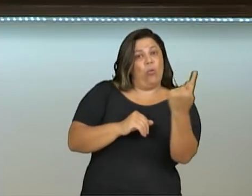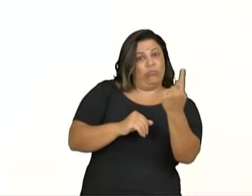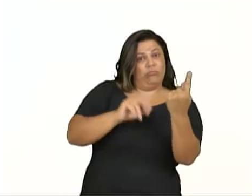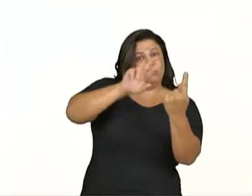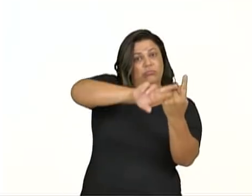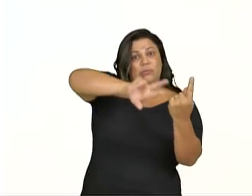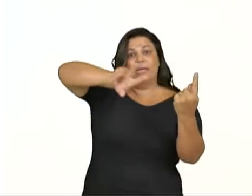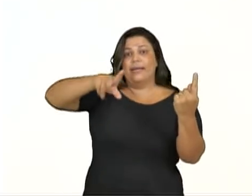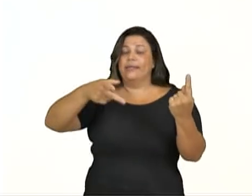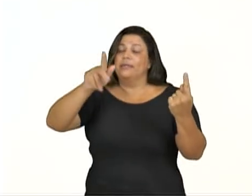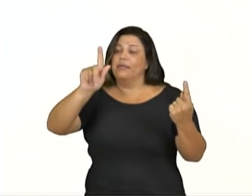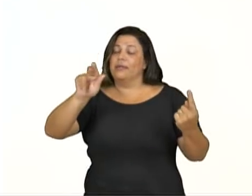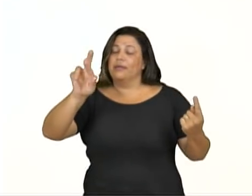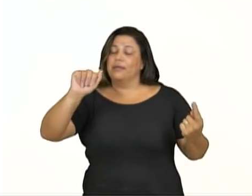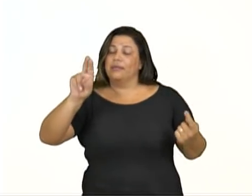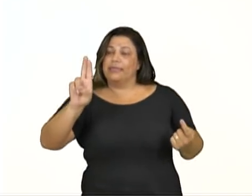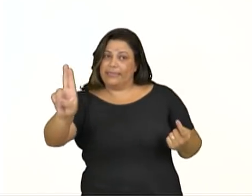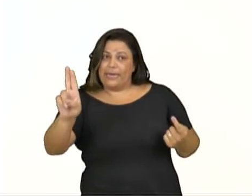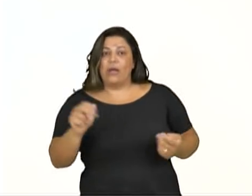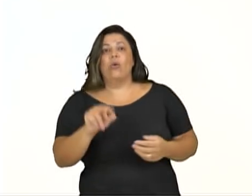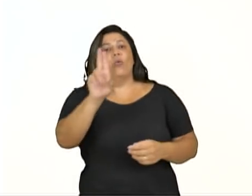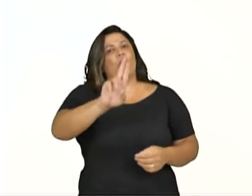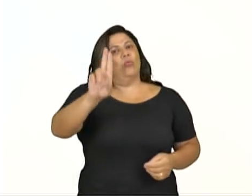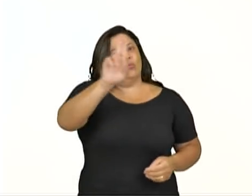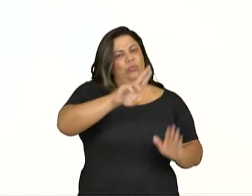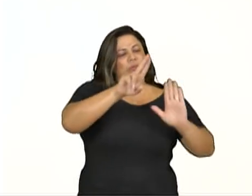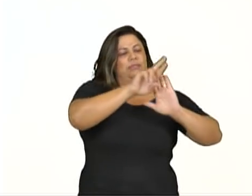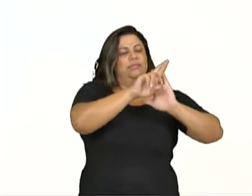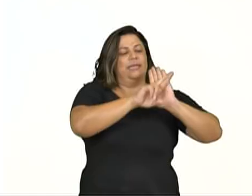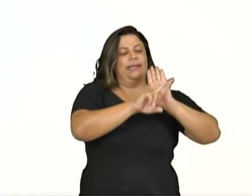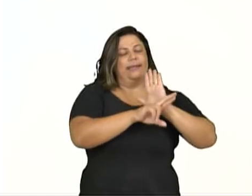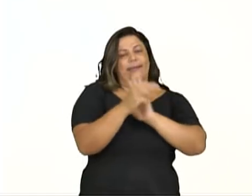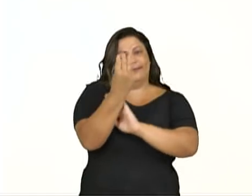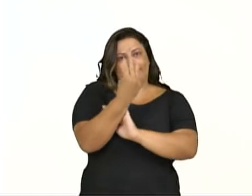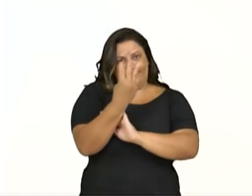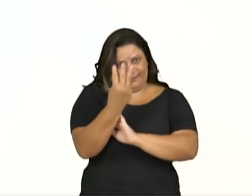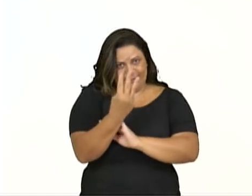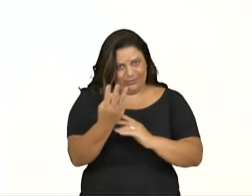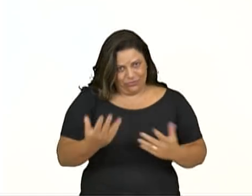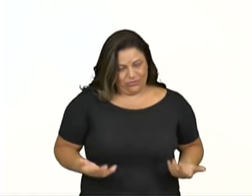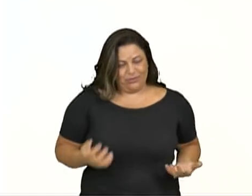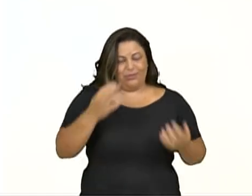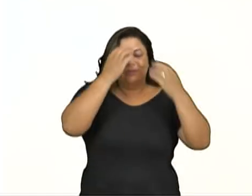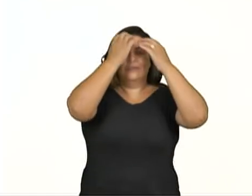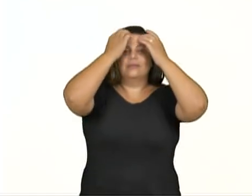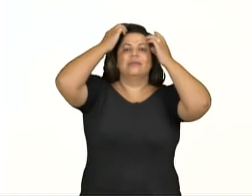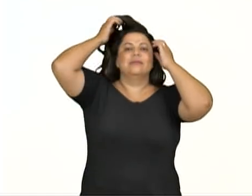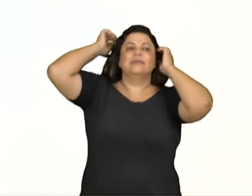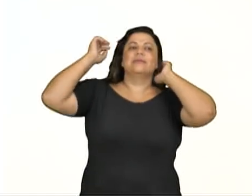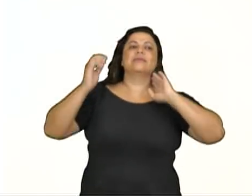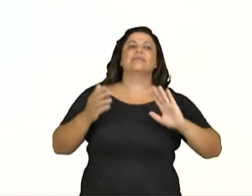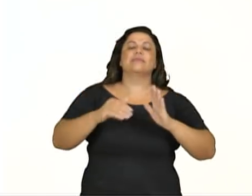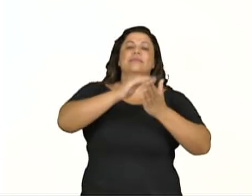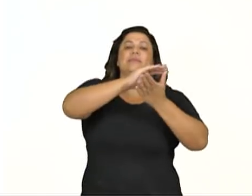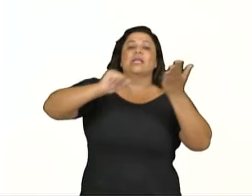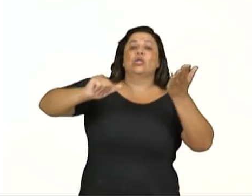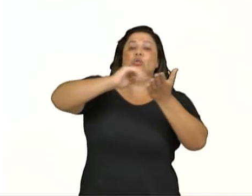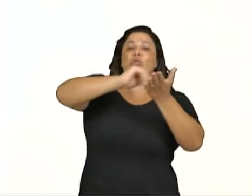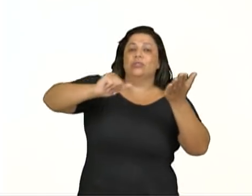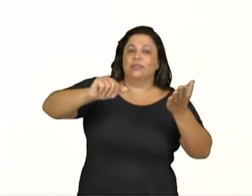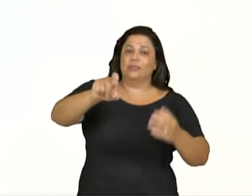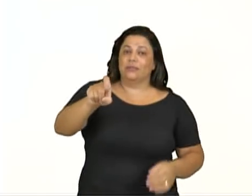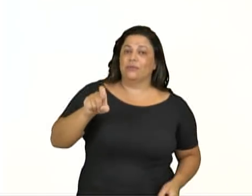graus. Vamos usar a regra de 3, que nós já tínhamos feito no item anterior. Vamos isolar o nosso